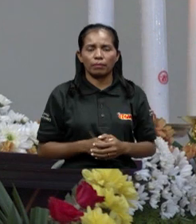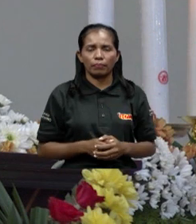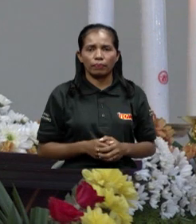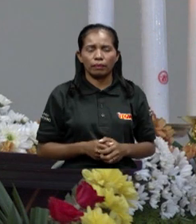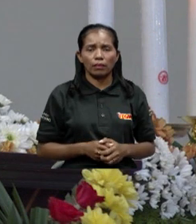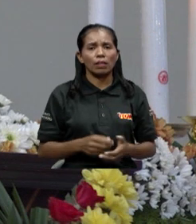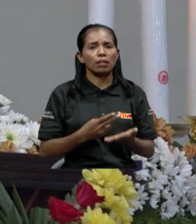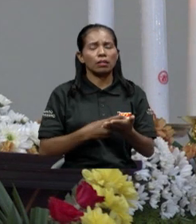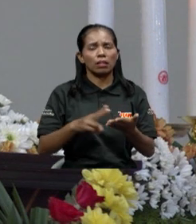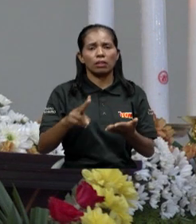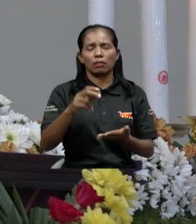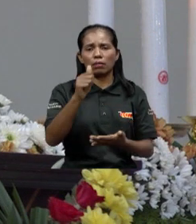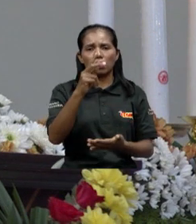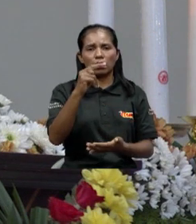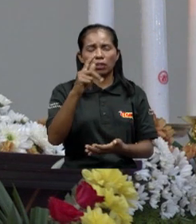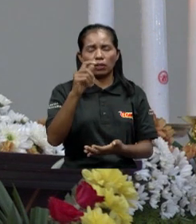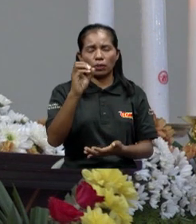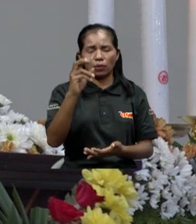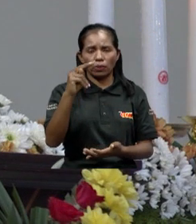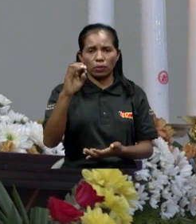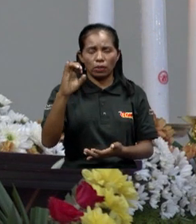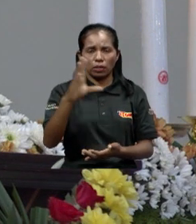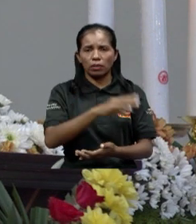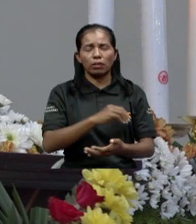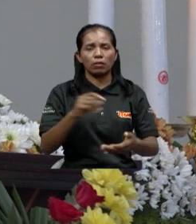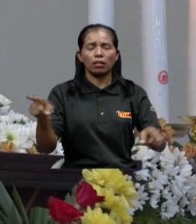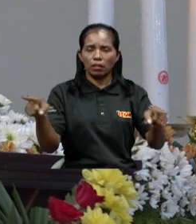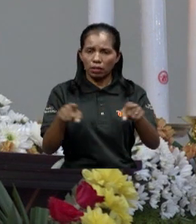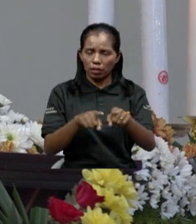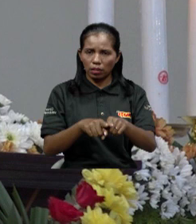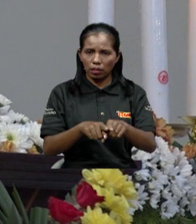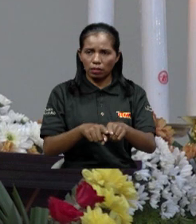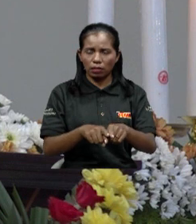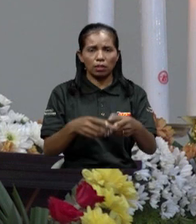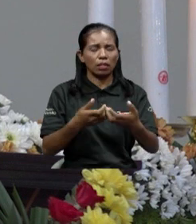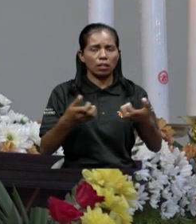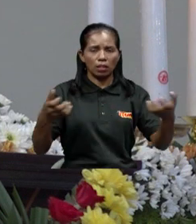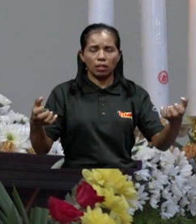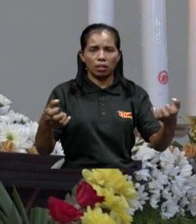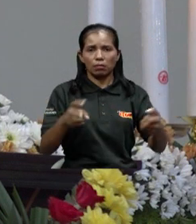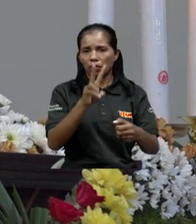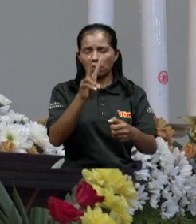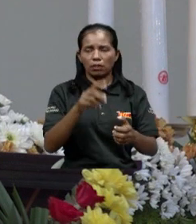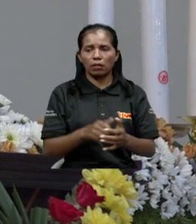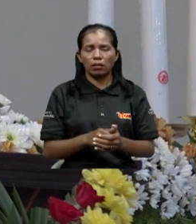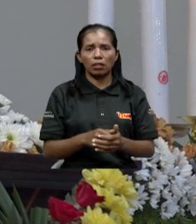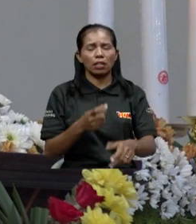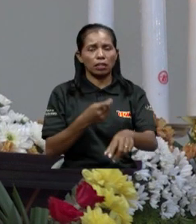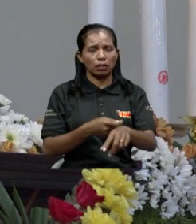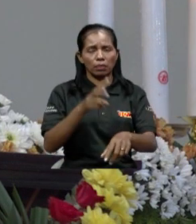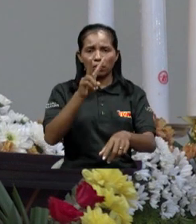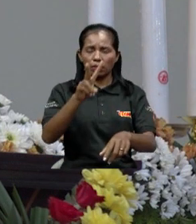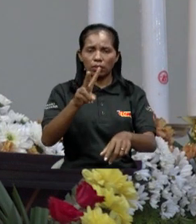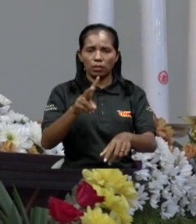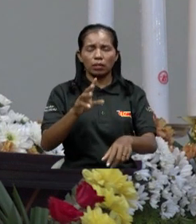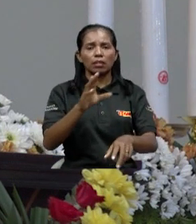Santo Antônio pregação no confissão nila haketa buat ruane momento ruane ia